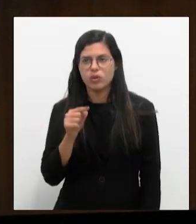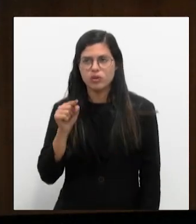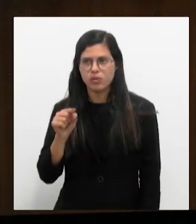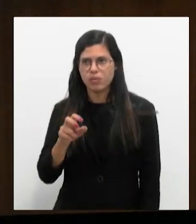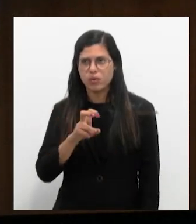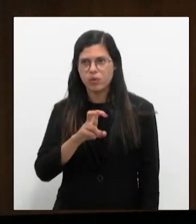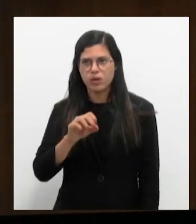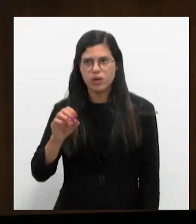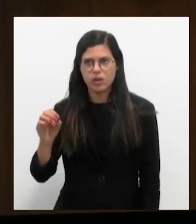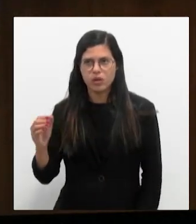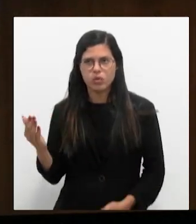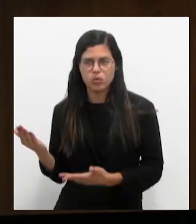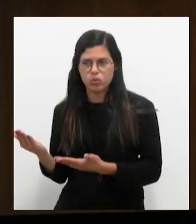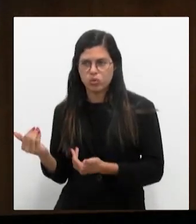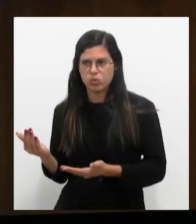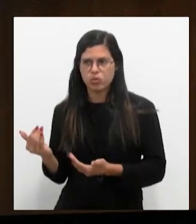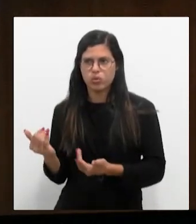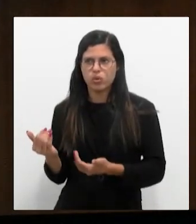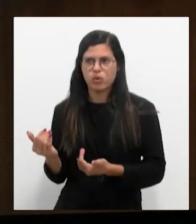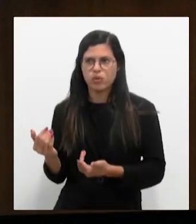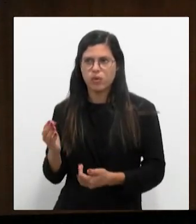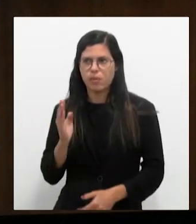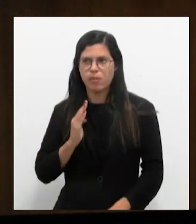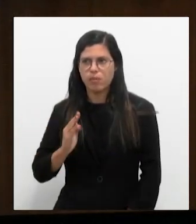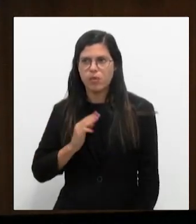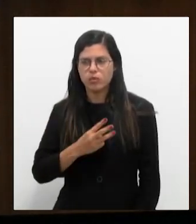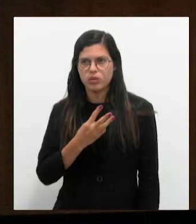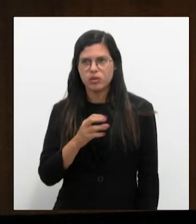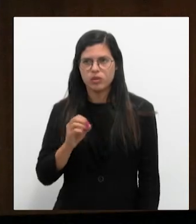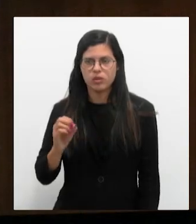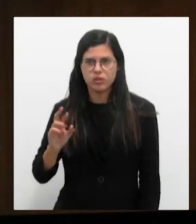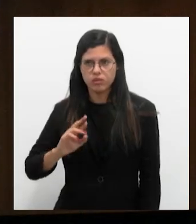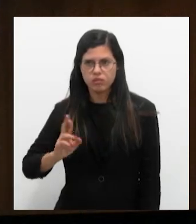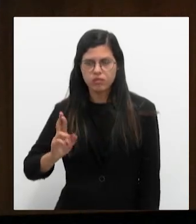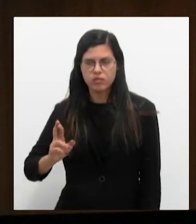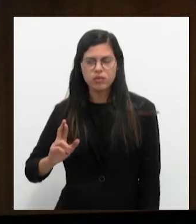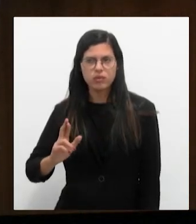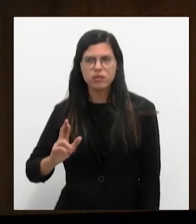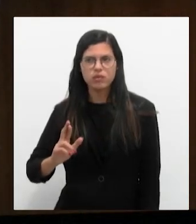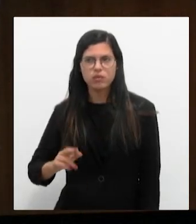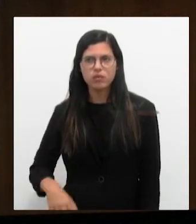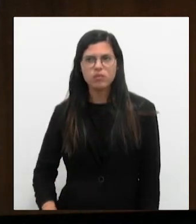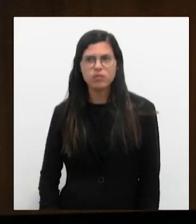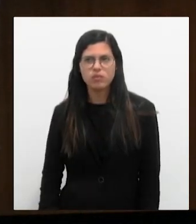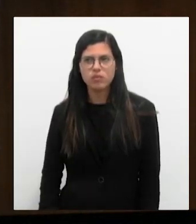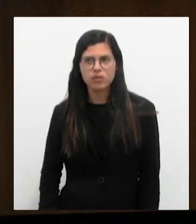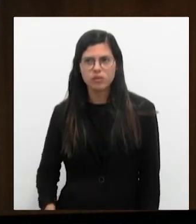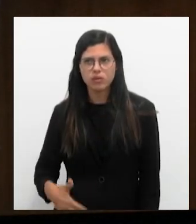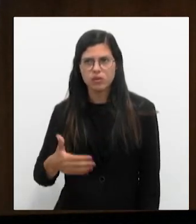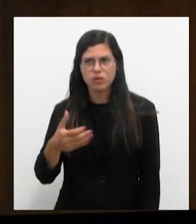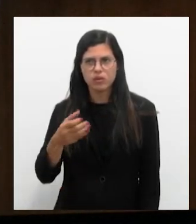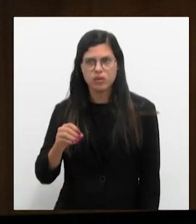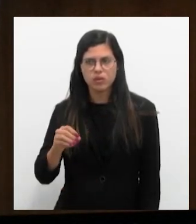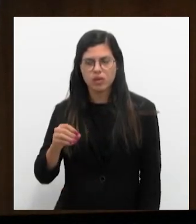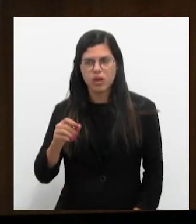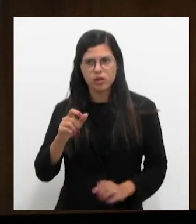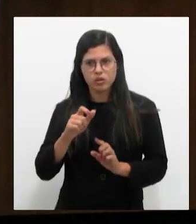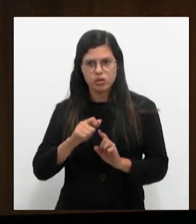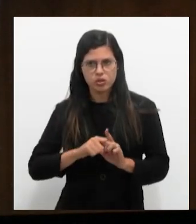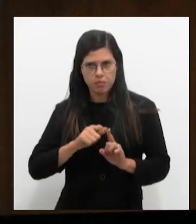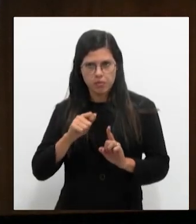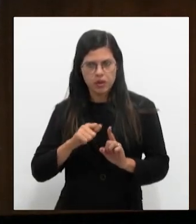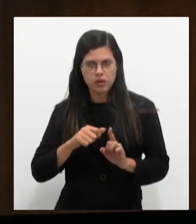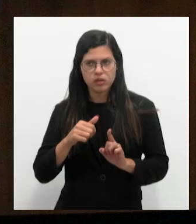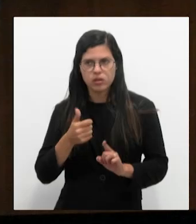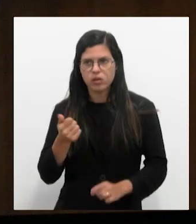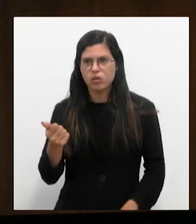12.500 jovens que vão receber uma bolsa de R$300 durante 10 meses.